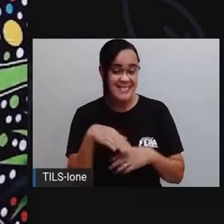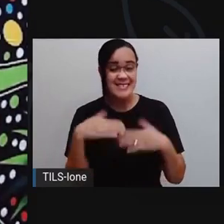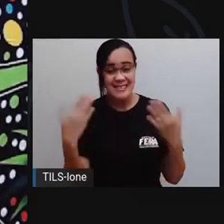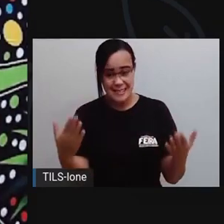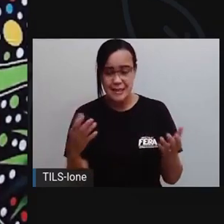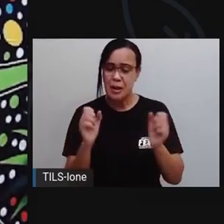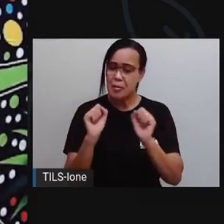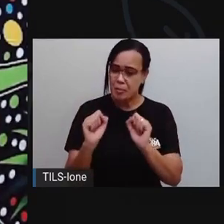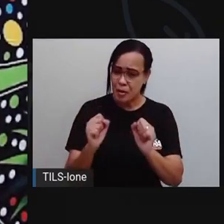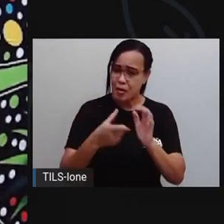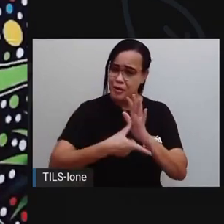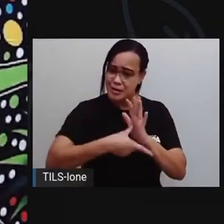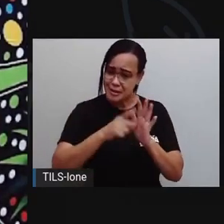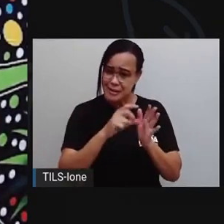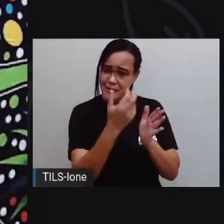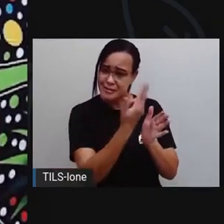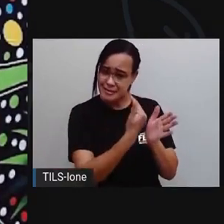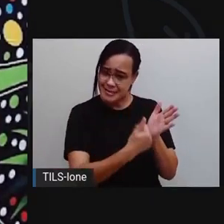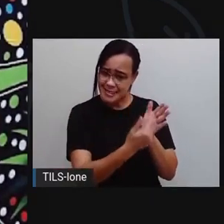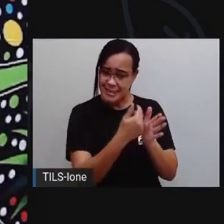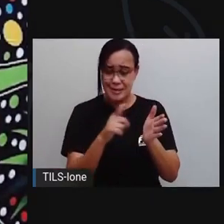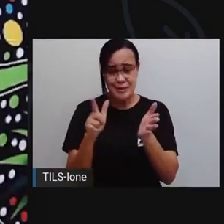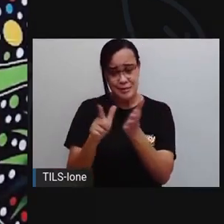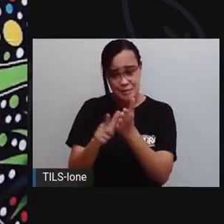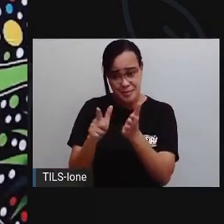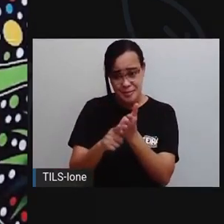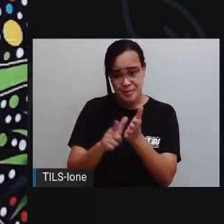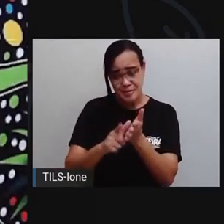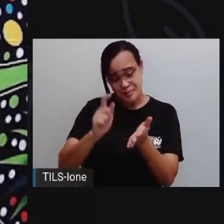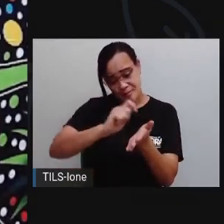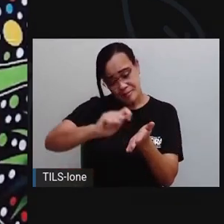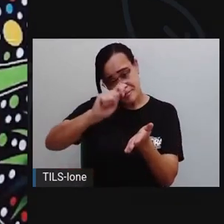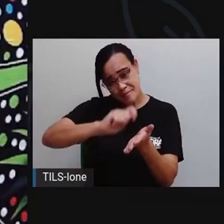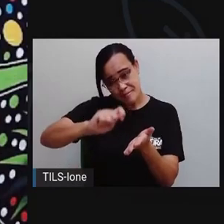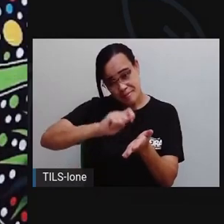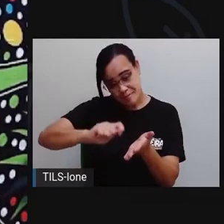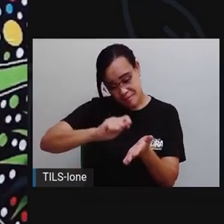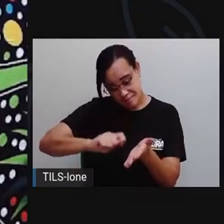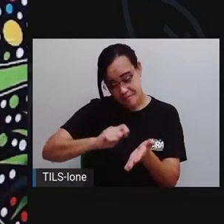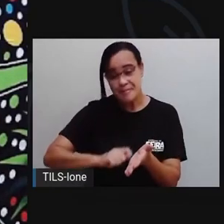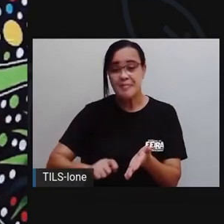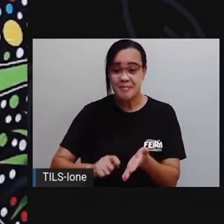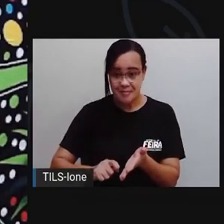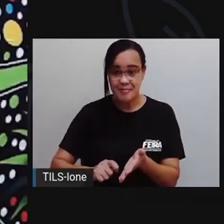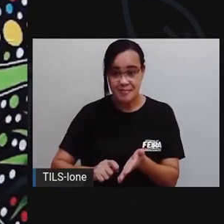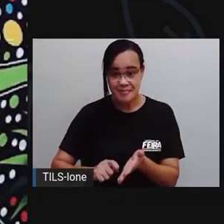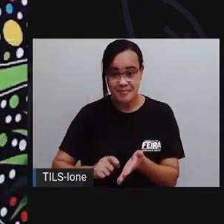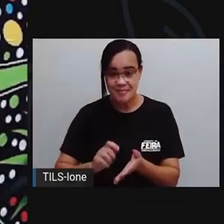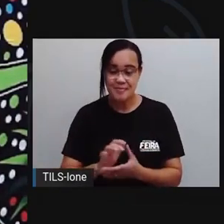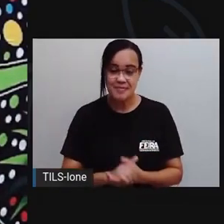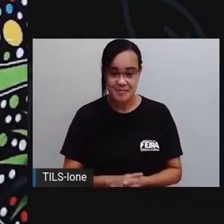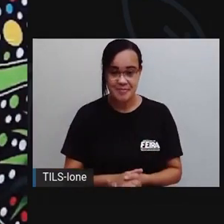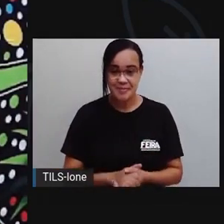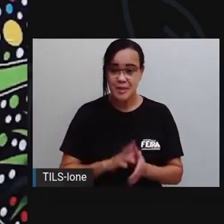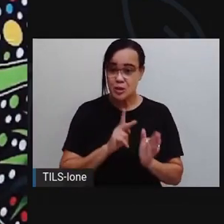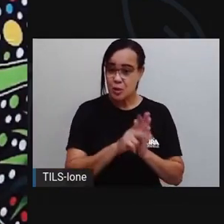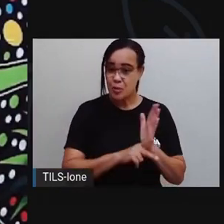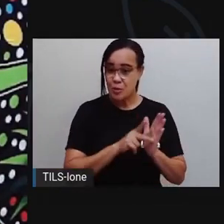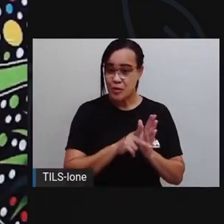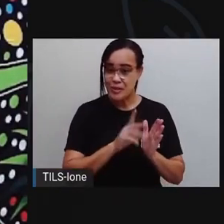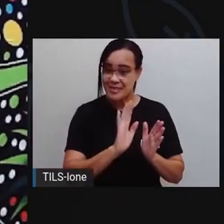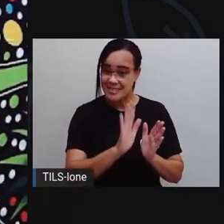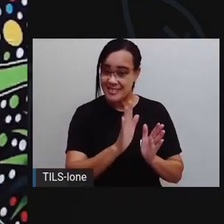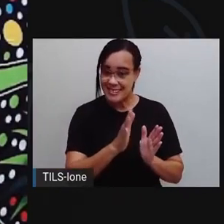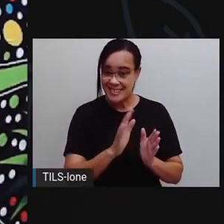papel. E a Pro fez aqui um projeto, ó. Deixa eu ver se vocês conseguem ver. A Pro fez um projeto aqui e eu tenho um outro em